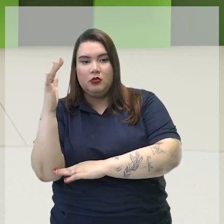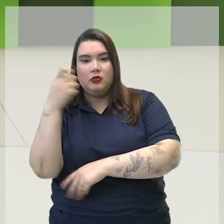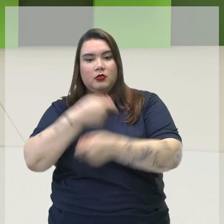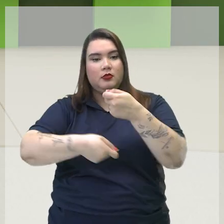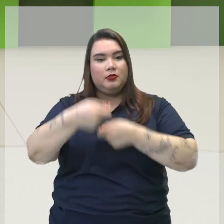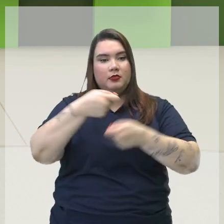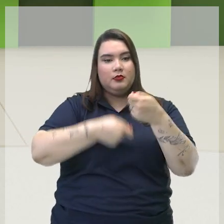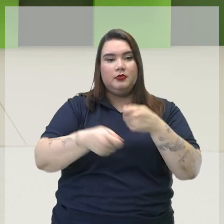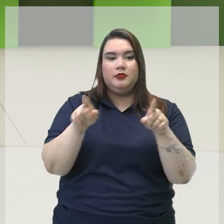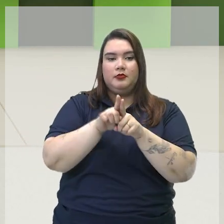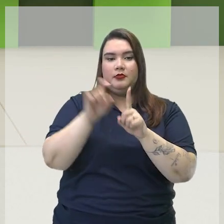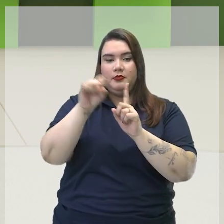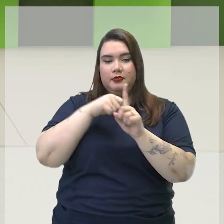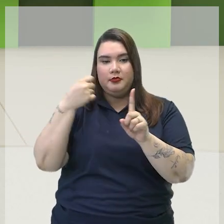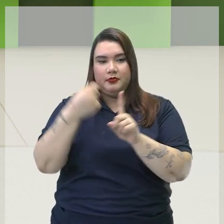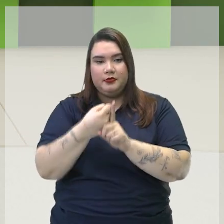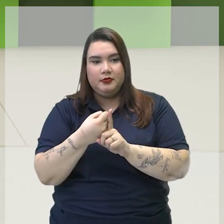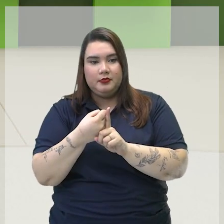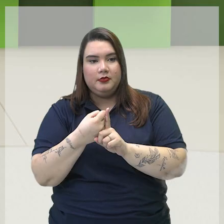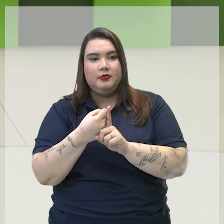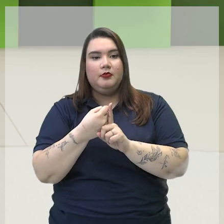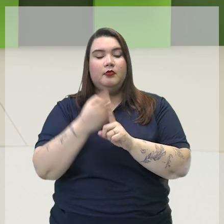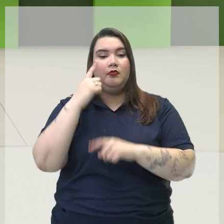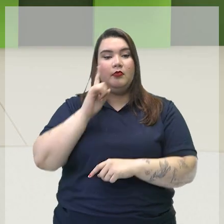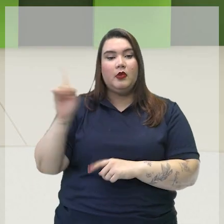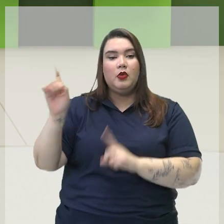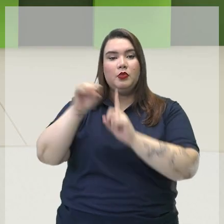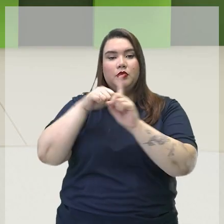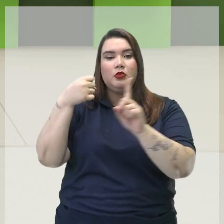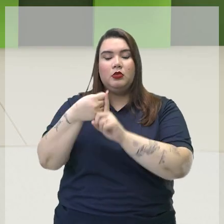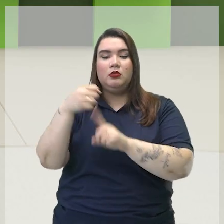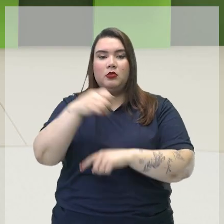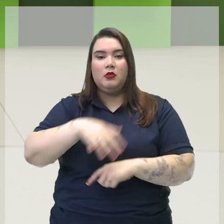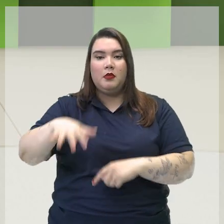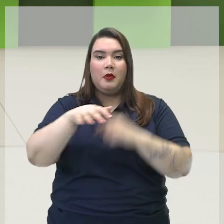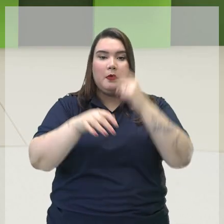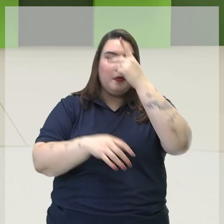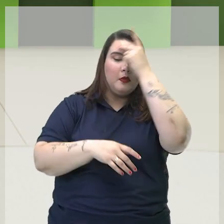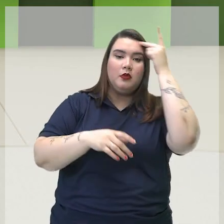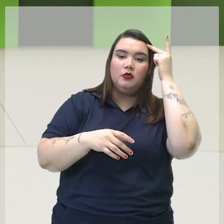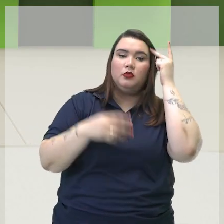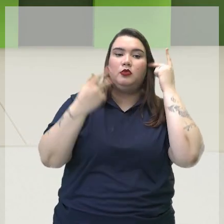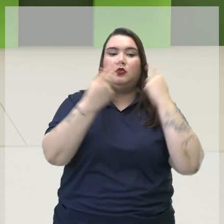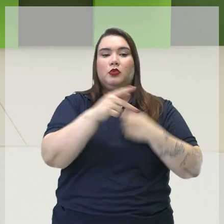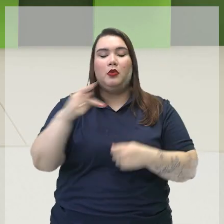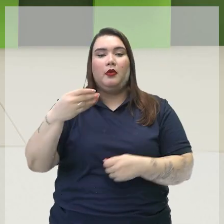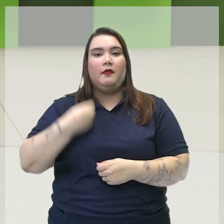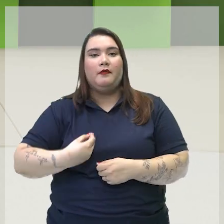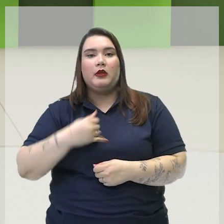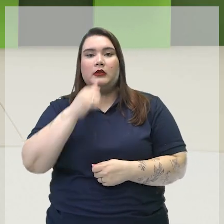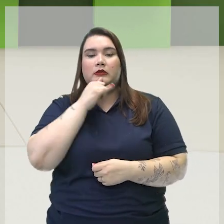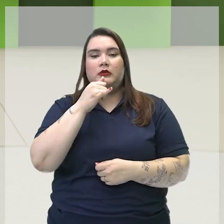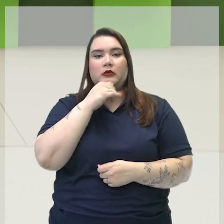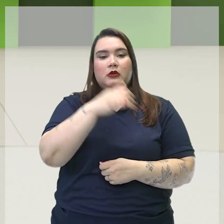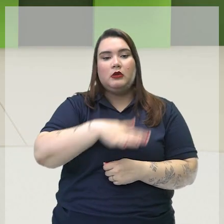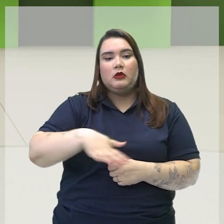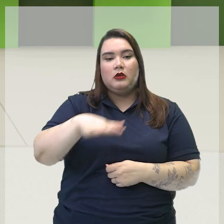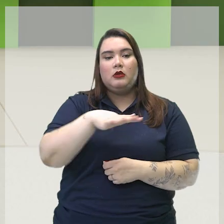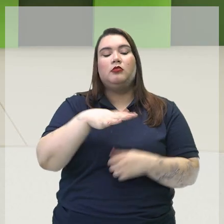ambiental, econômica e social. Social engloba as pessoas e suas condições de